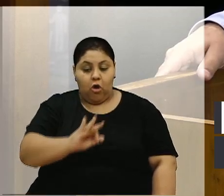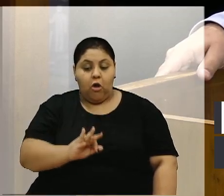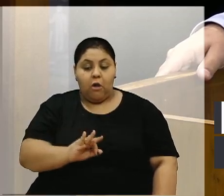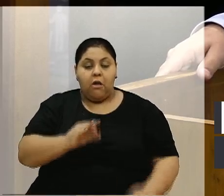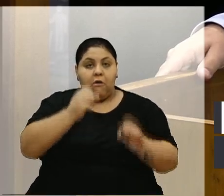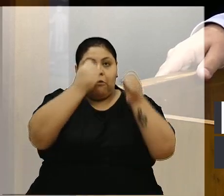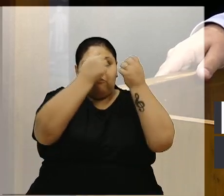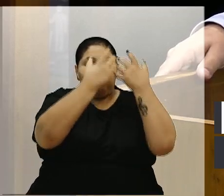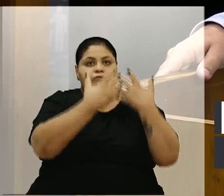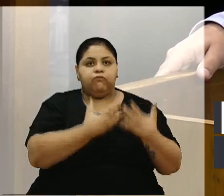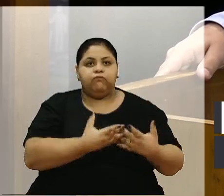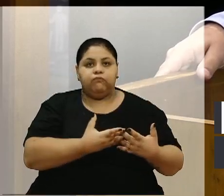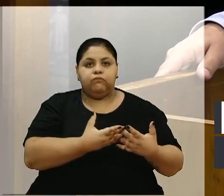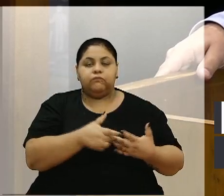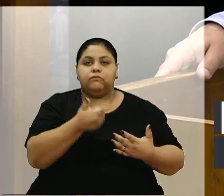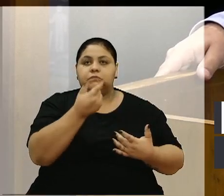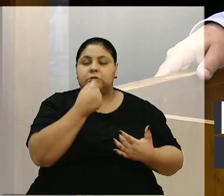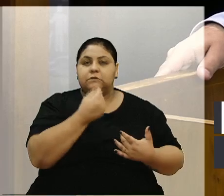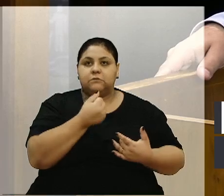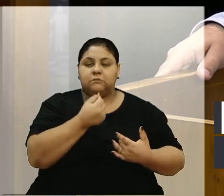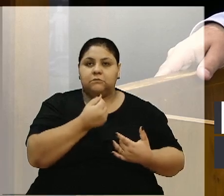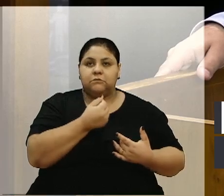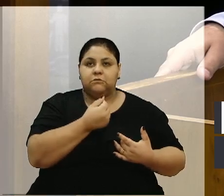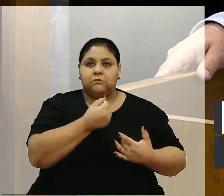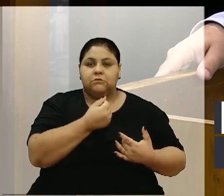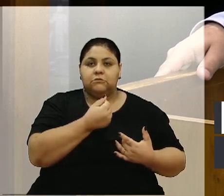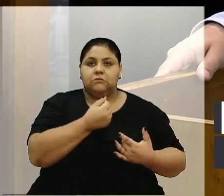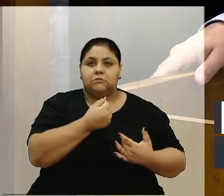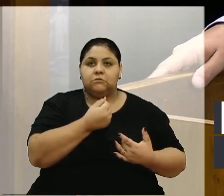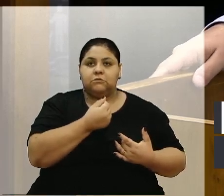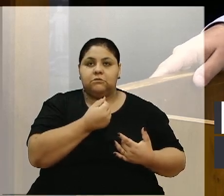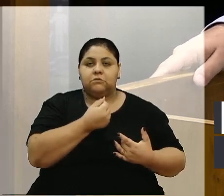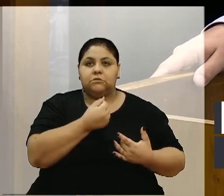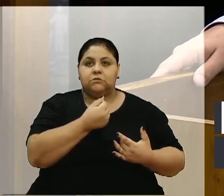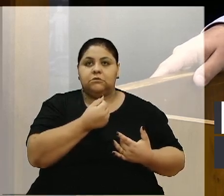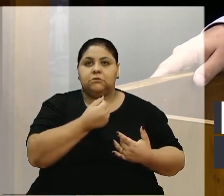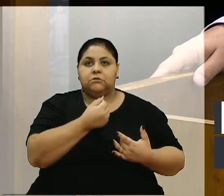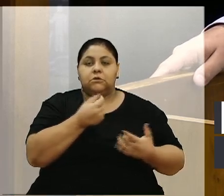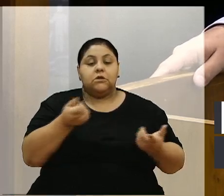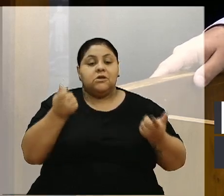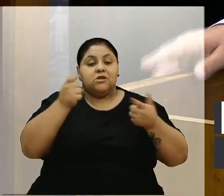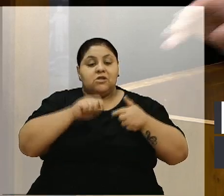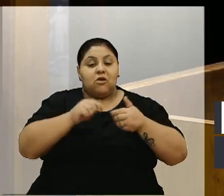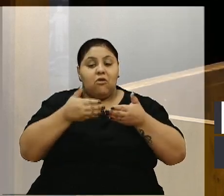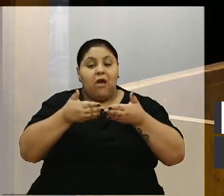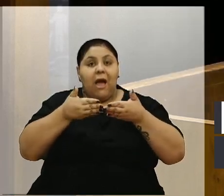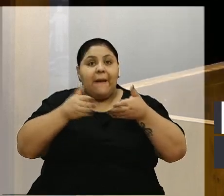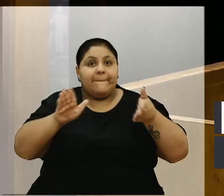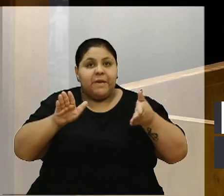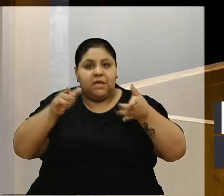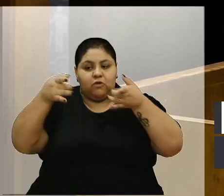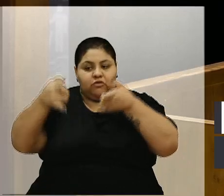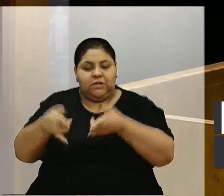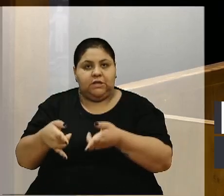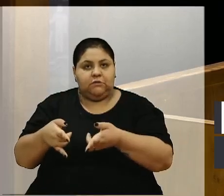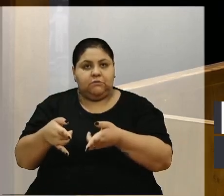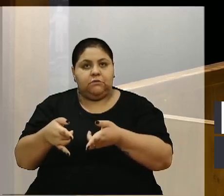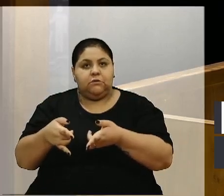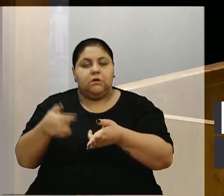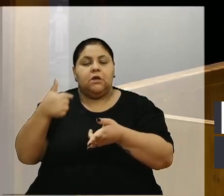aponta com recursos que dão a possibilidade de abrir esses leitos. E